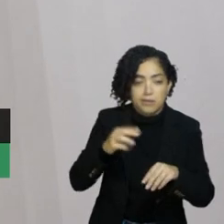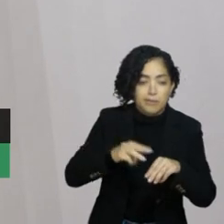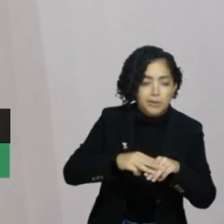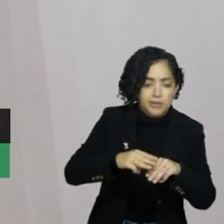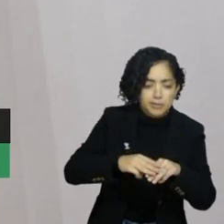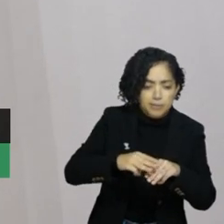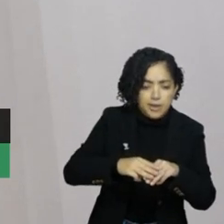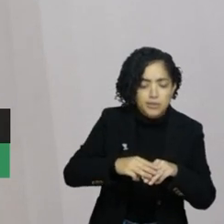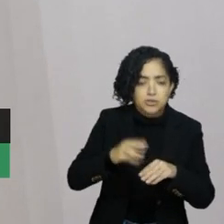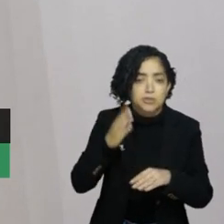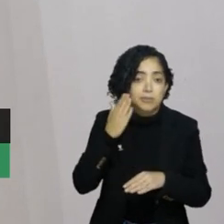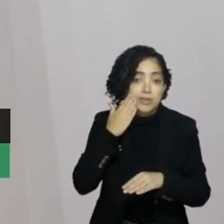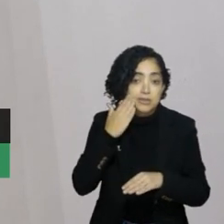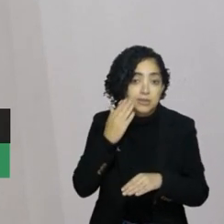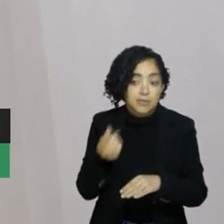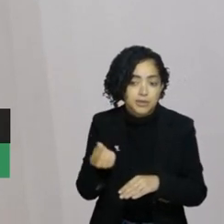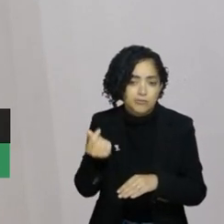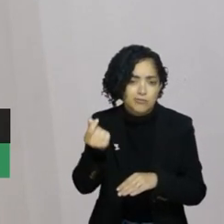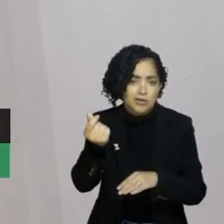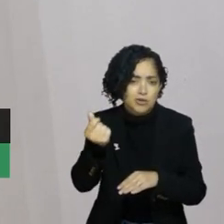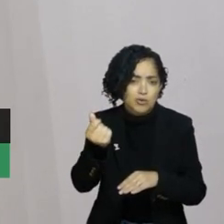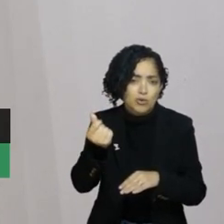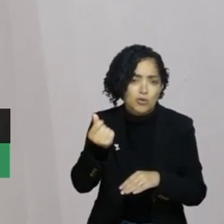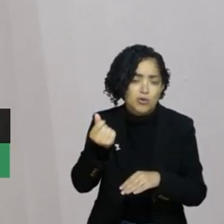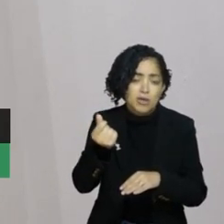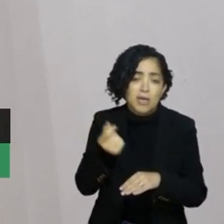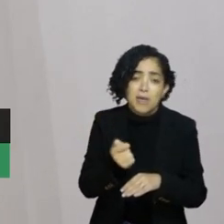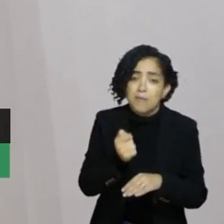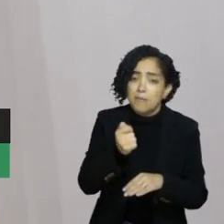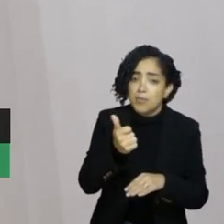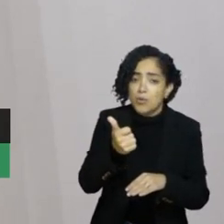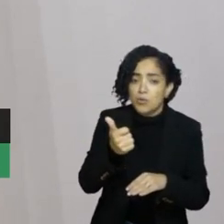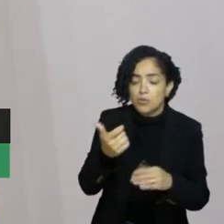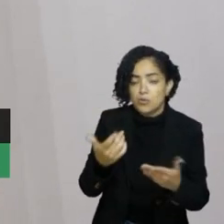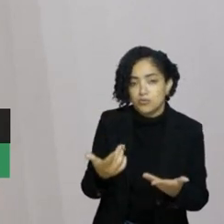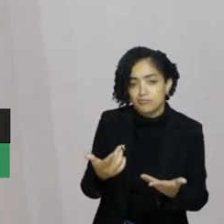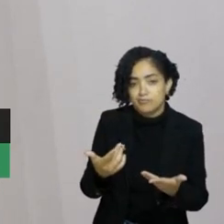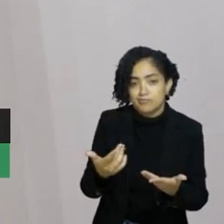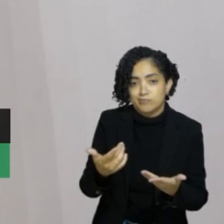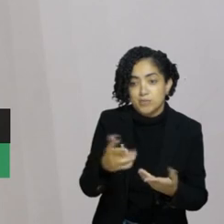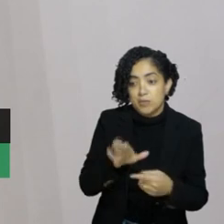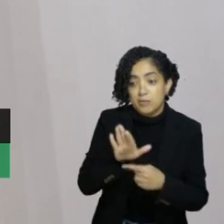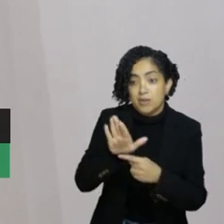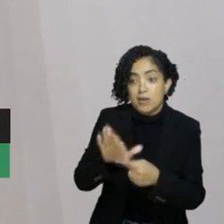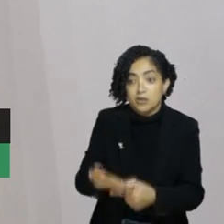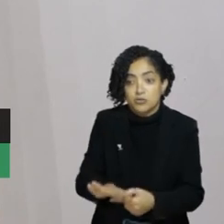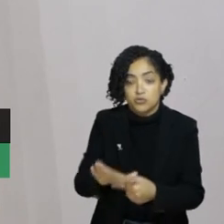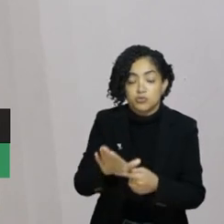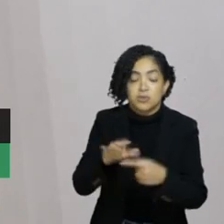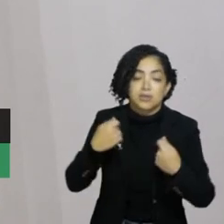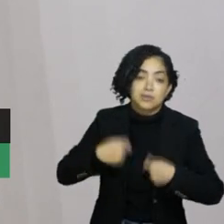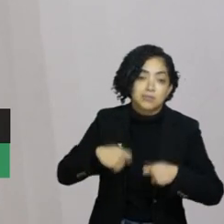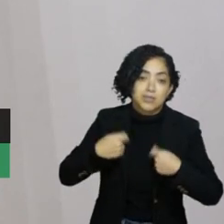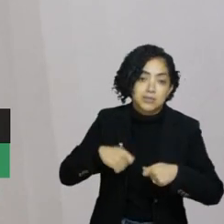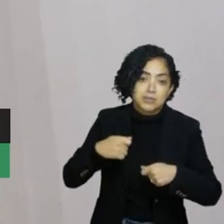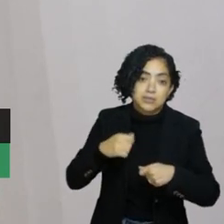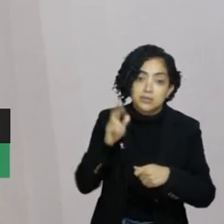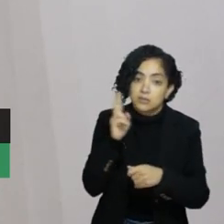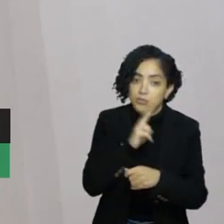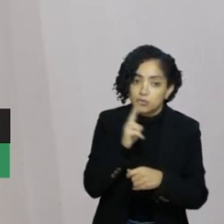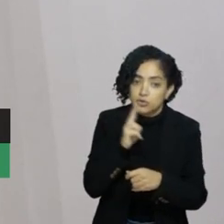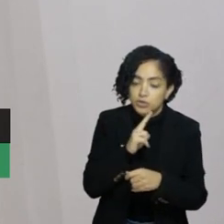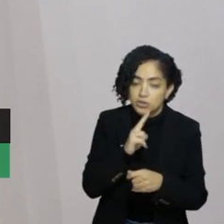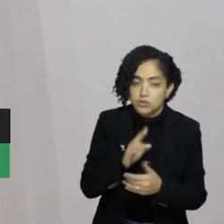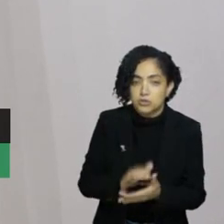para saber que este valor é insuficiente para o atendimento imediato que precisa ser feito. Claro